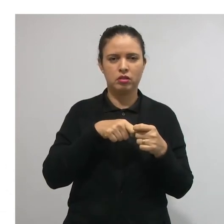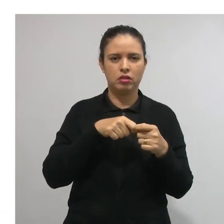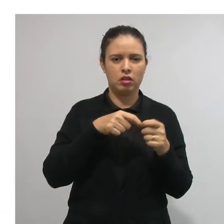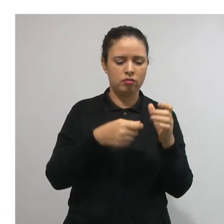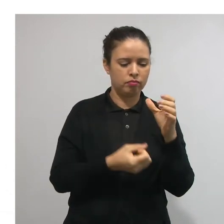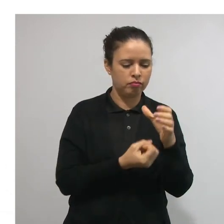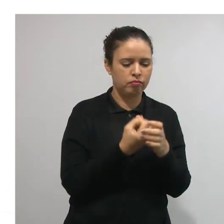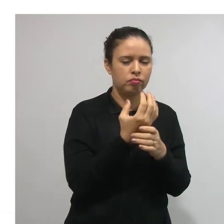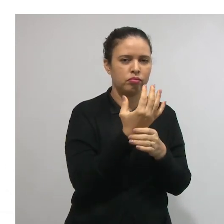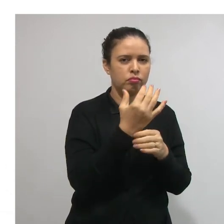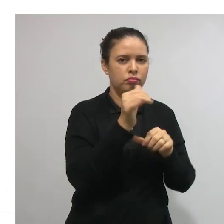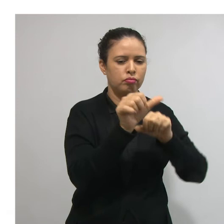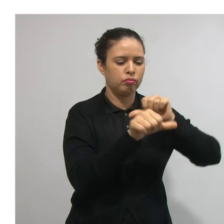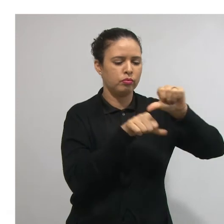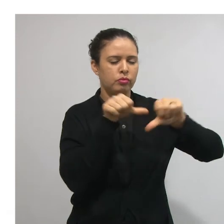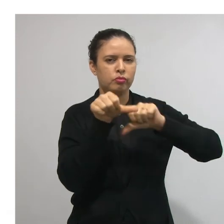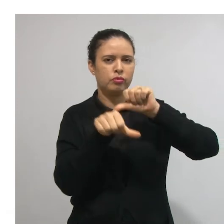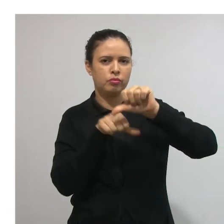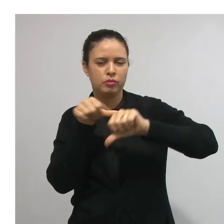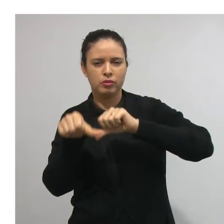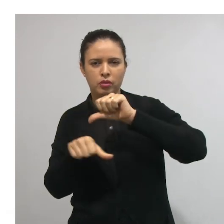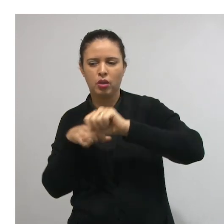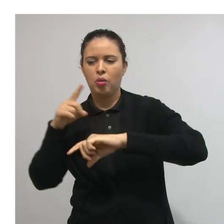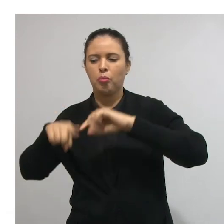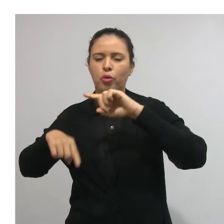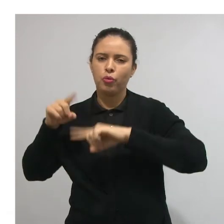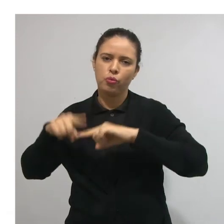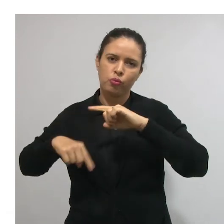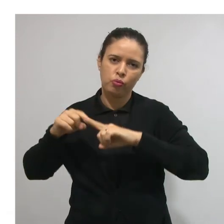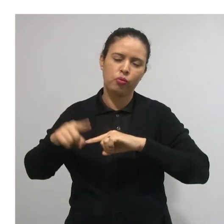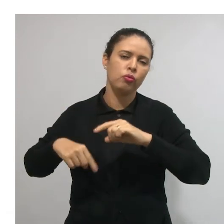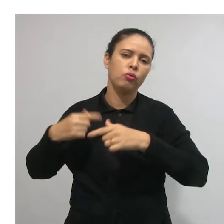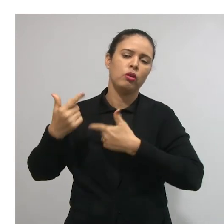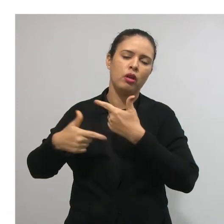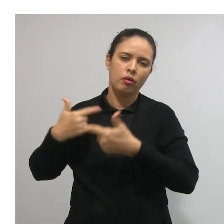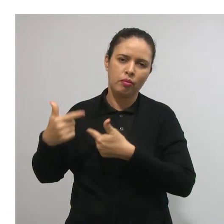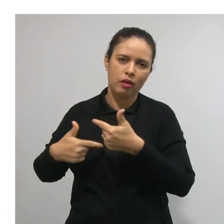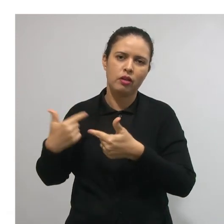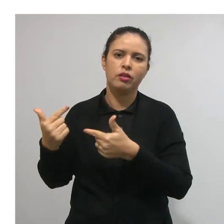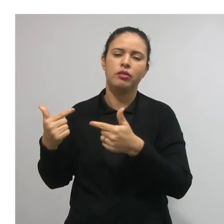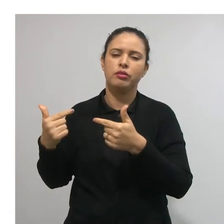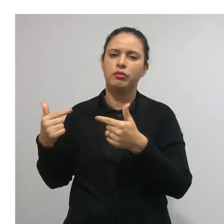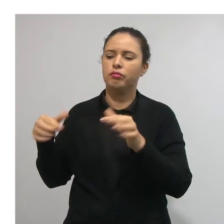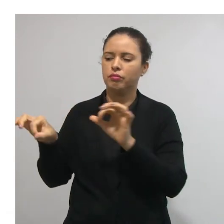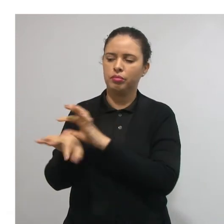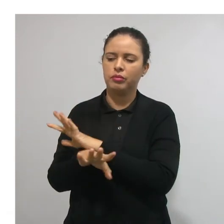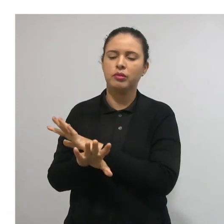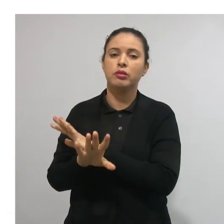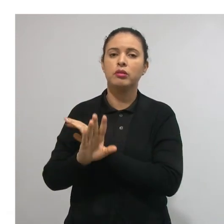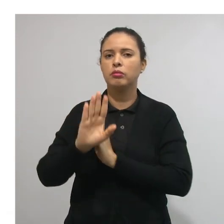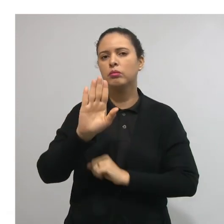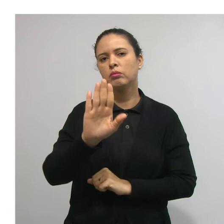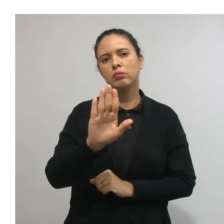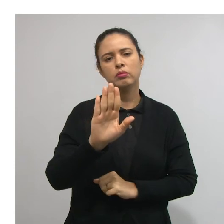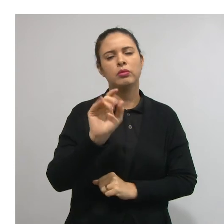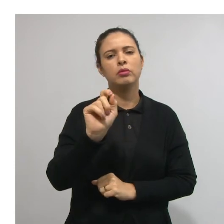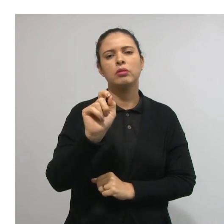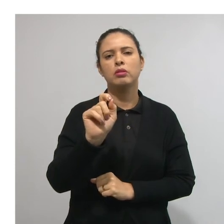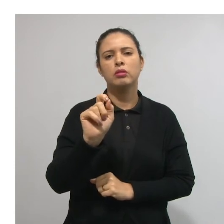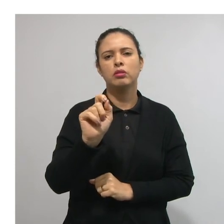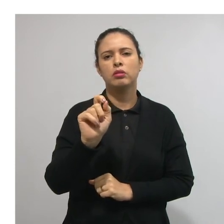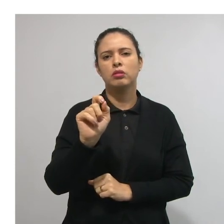transforma esses insumos, né, ou recursos em produtos, né, ou serviços, o famoso produto acabado. Porém, ele